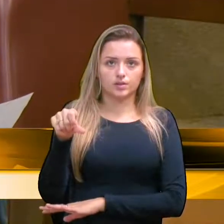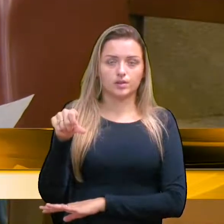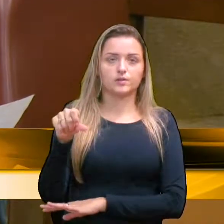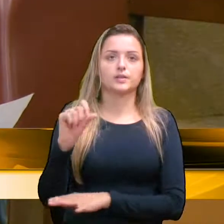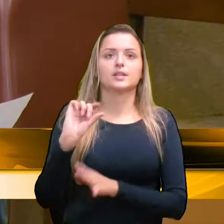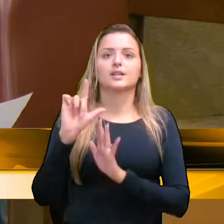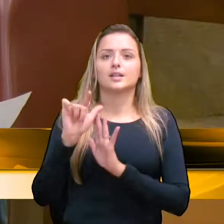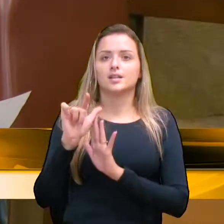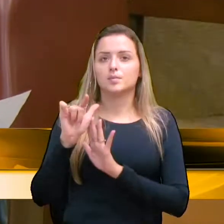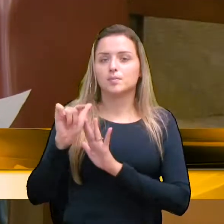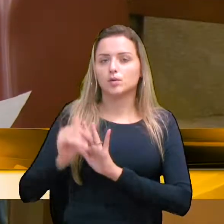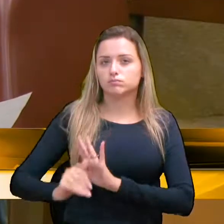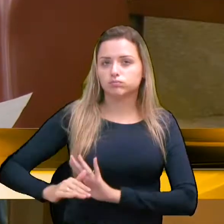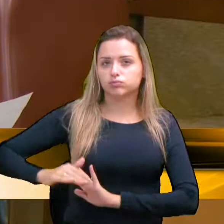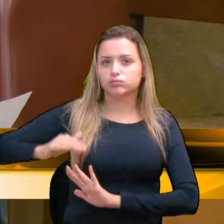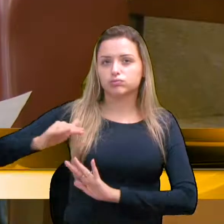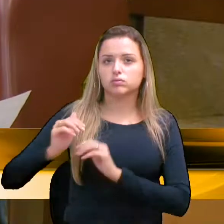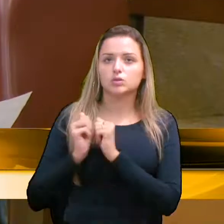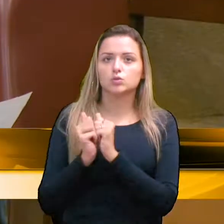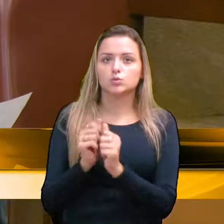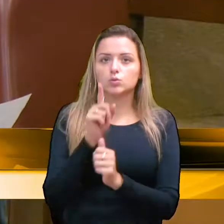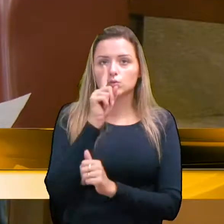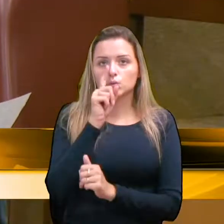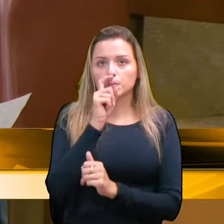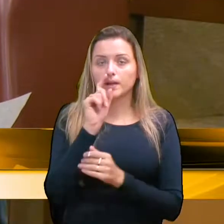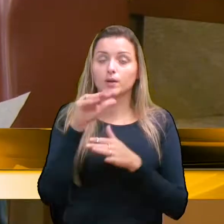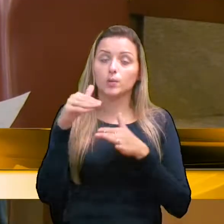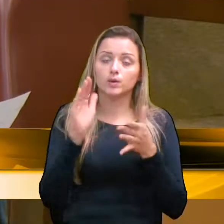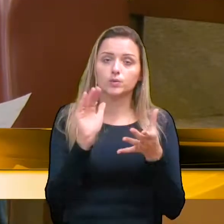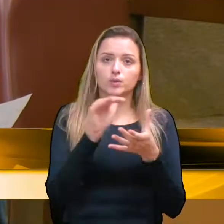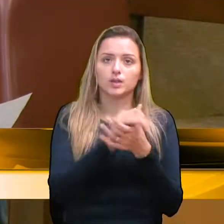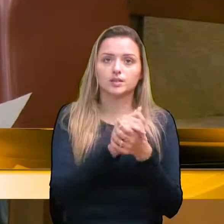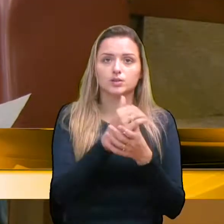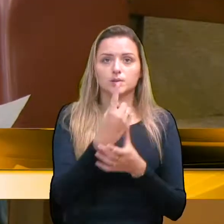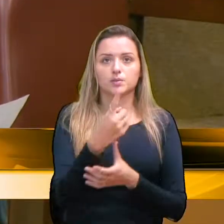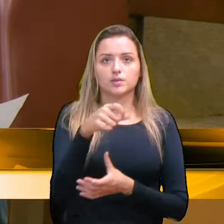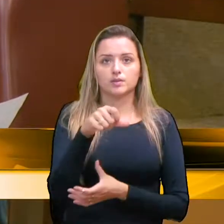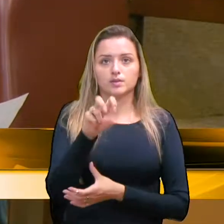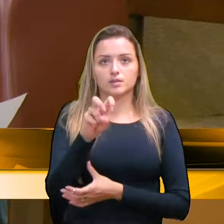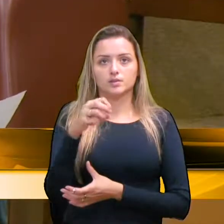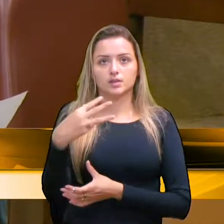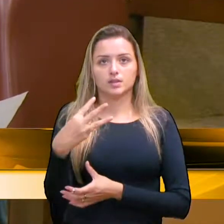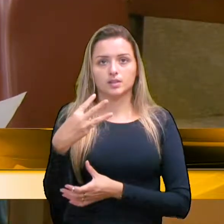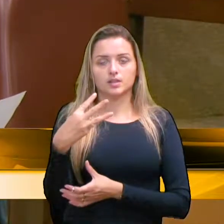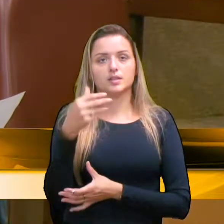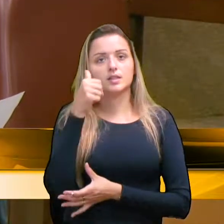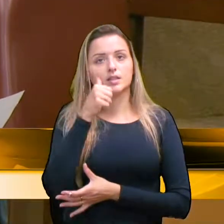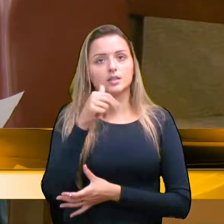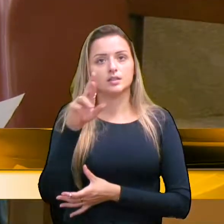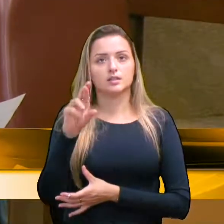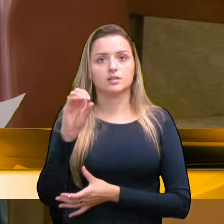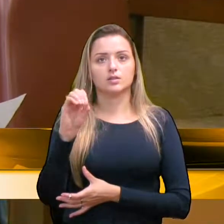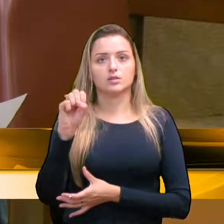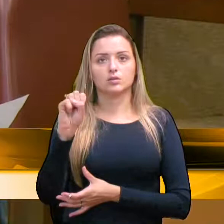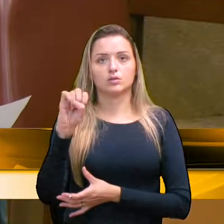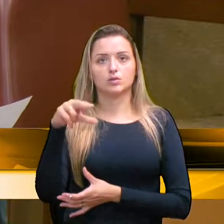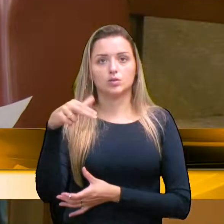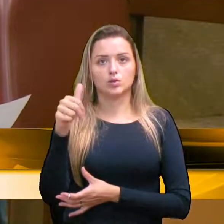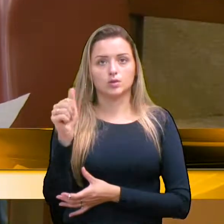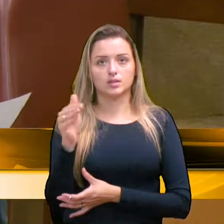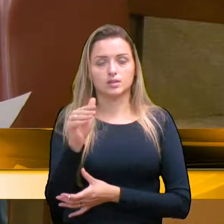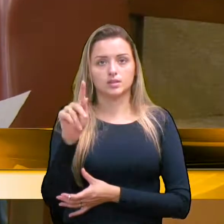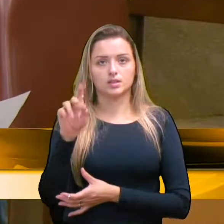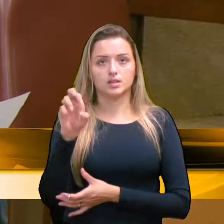sua infância junto aos pais até casar-se no ano de 1953 com Rosina Perini